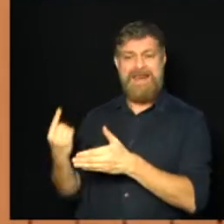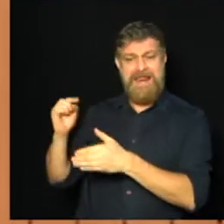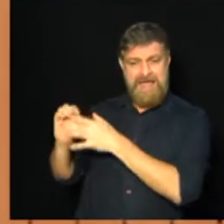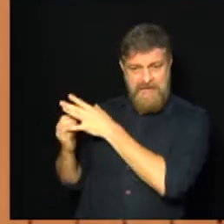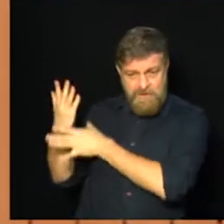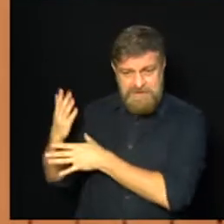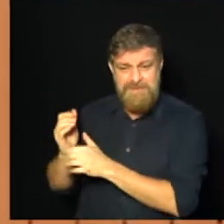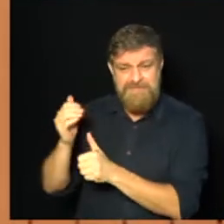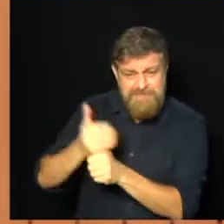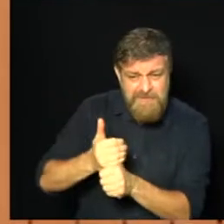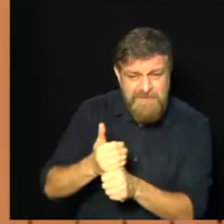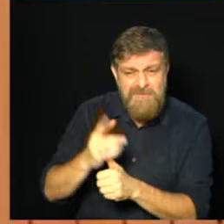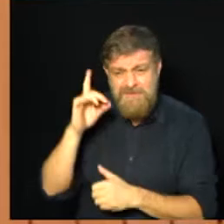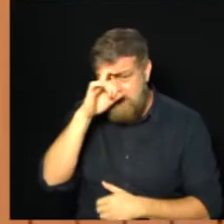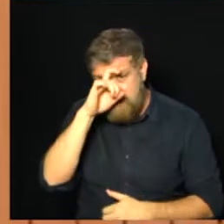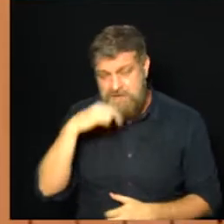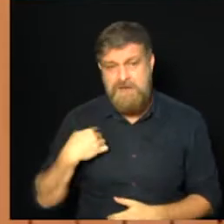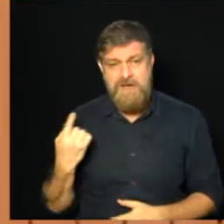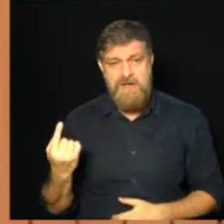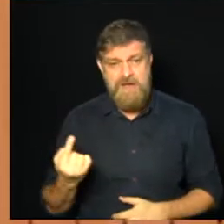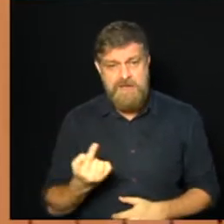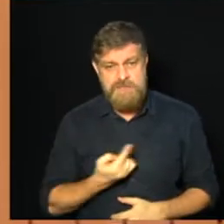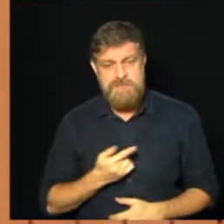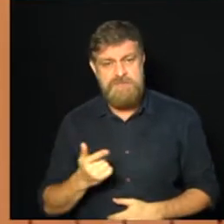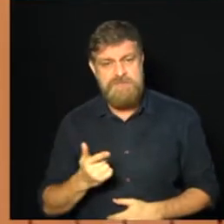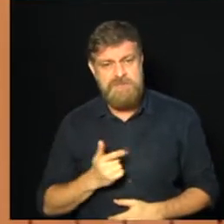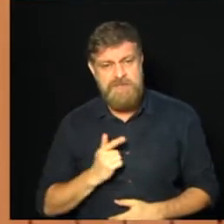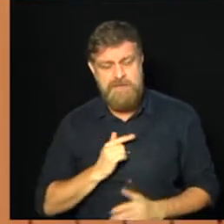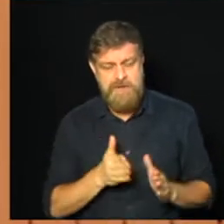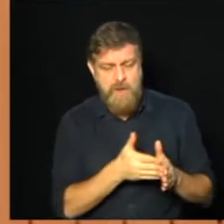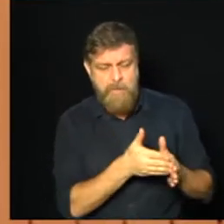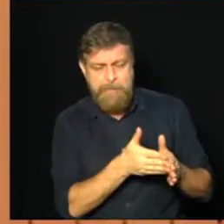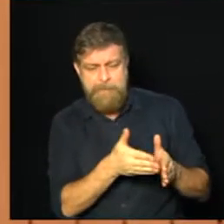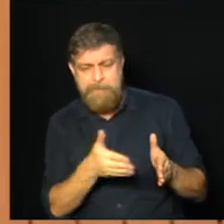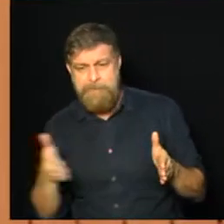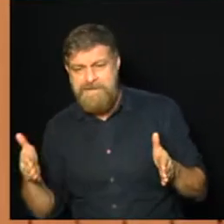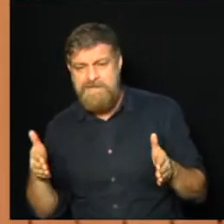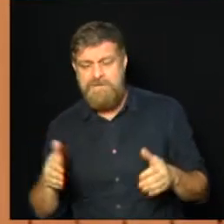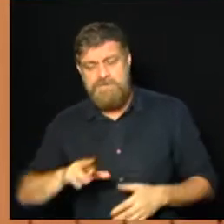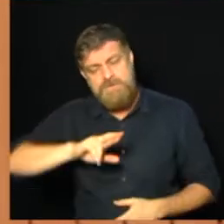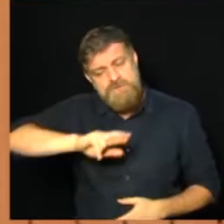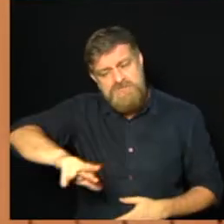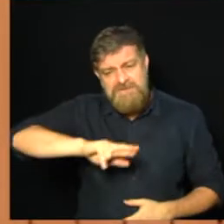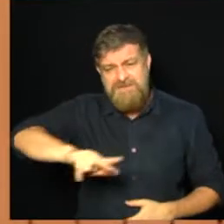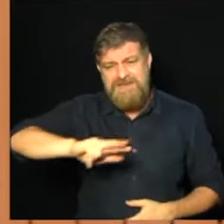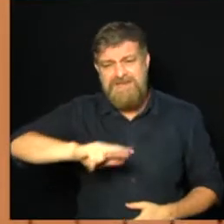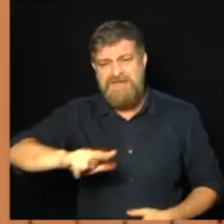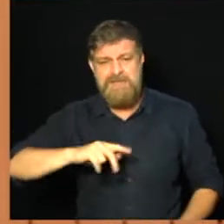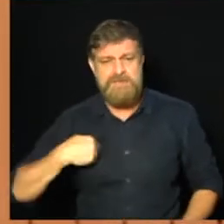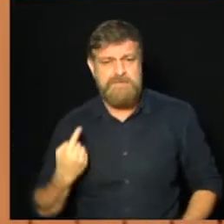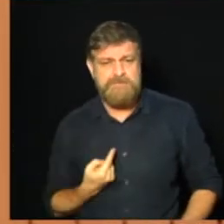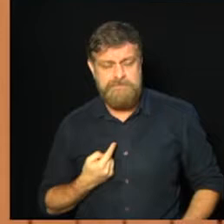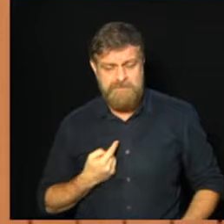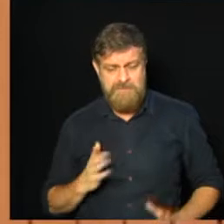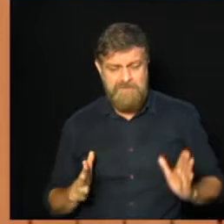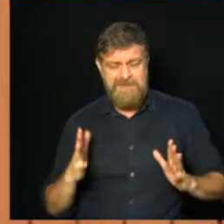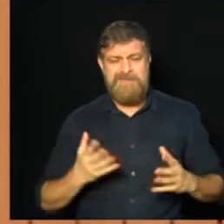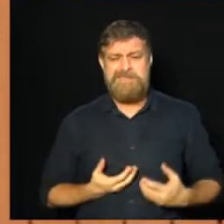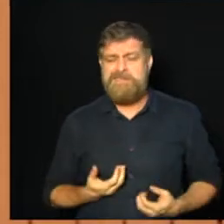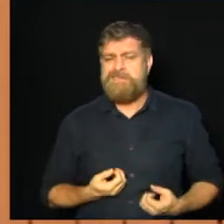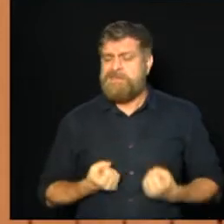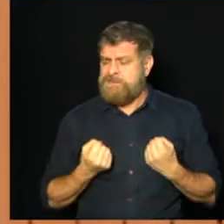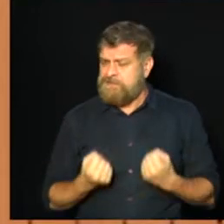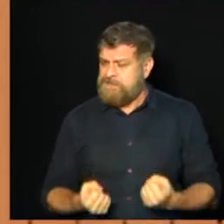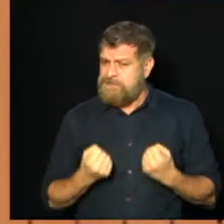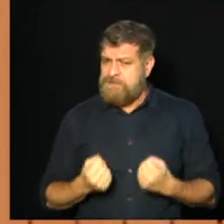reposição. Mas, veja, a gente estava passando por um momento incomum e um momento muito tenso,